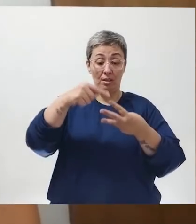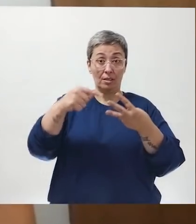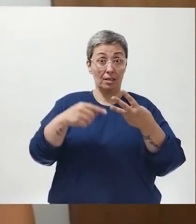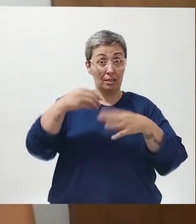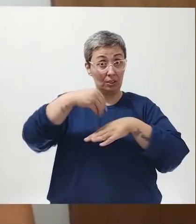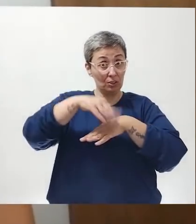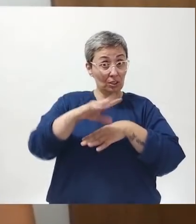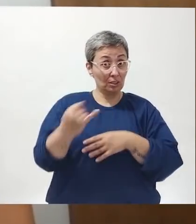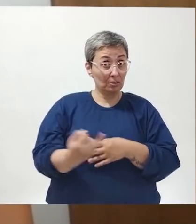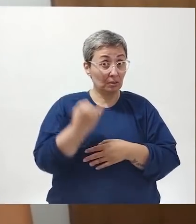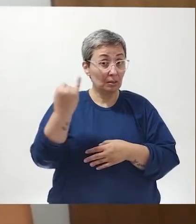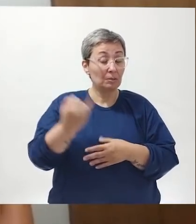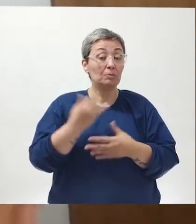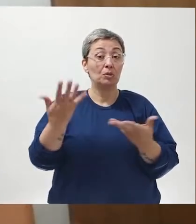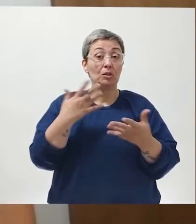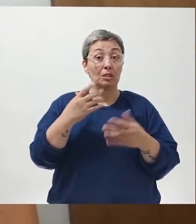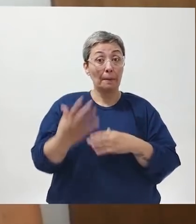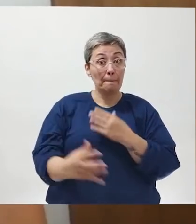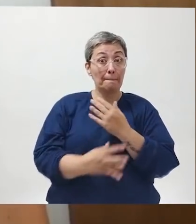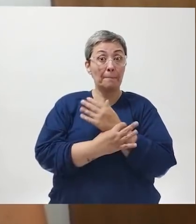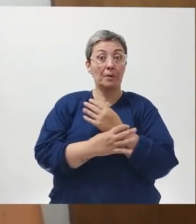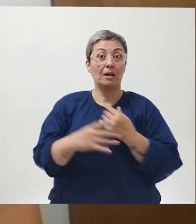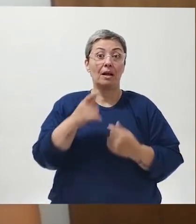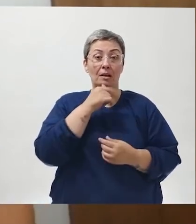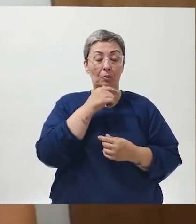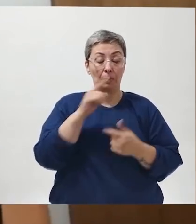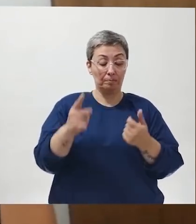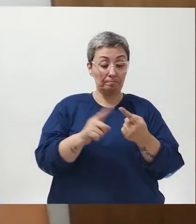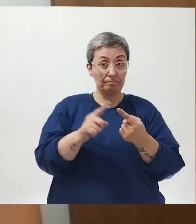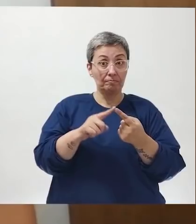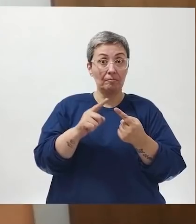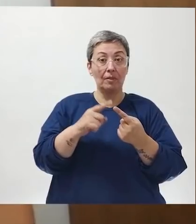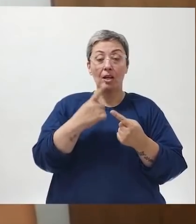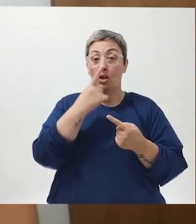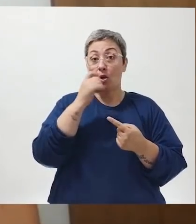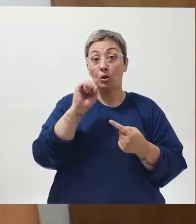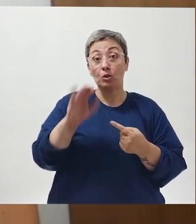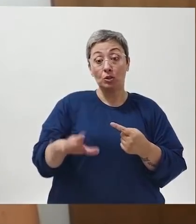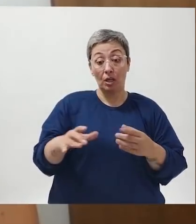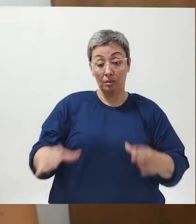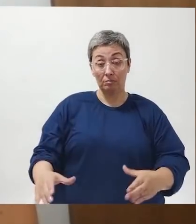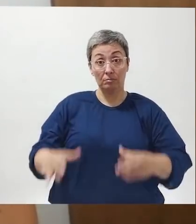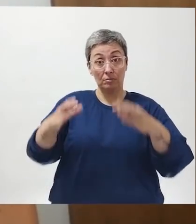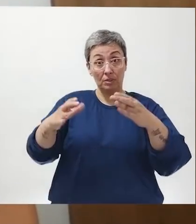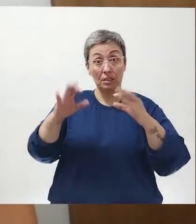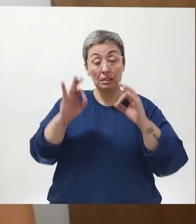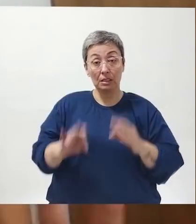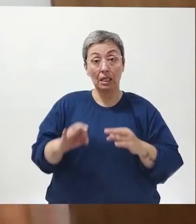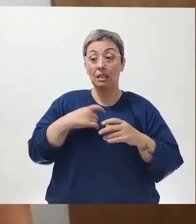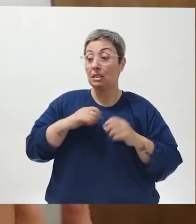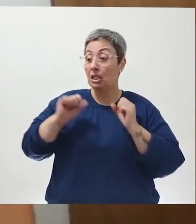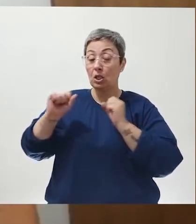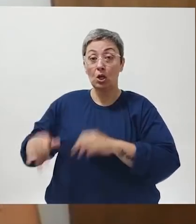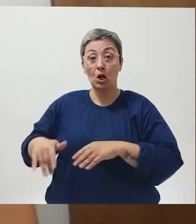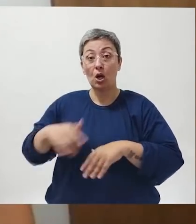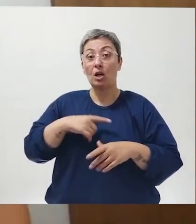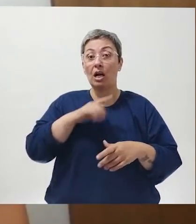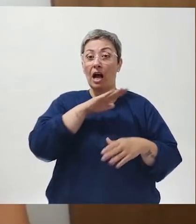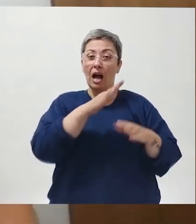algumas ações como esgoto, agrotóxicos, lixo, vazamento de petróleo, polui a água, tornando ela